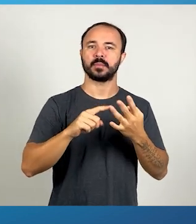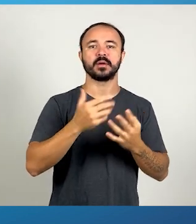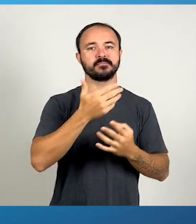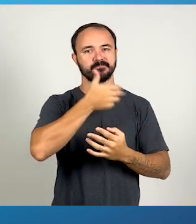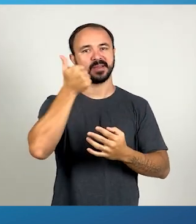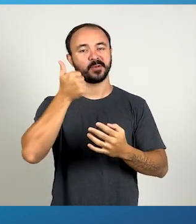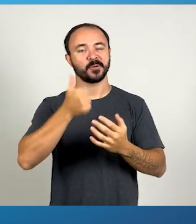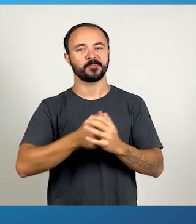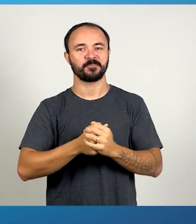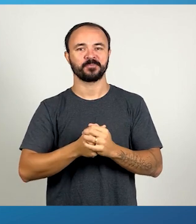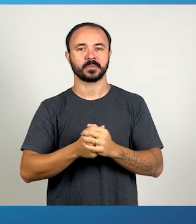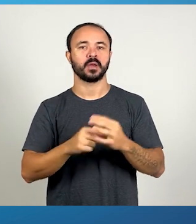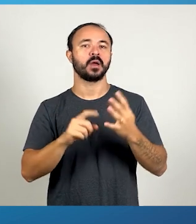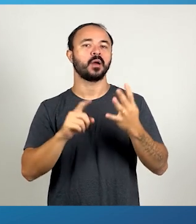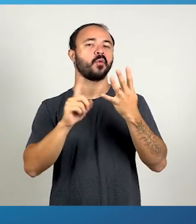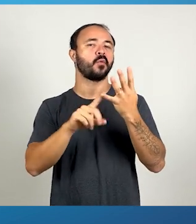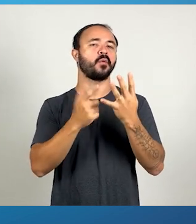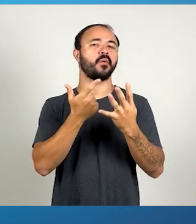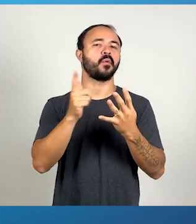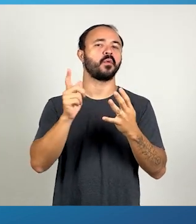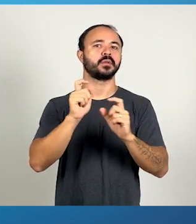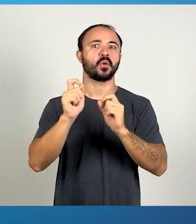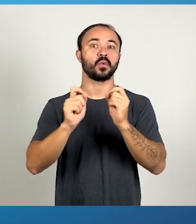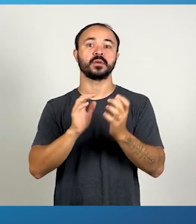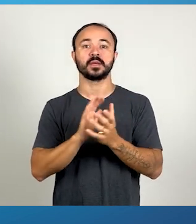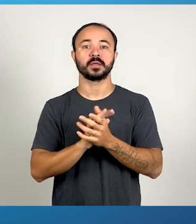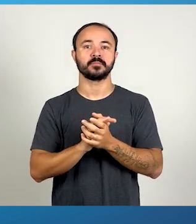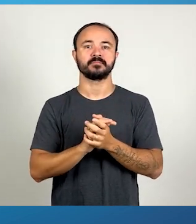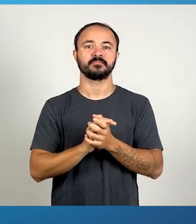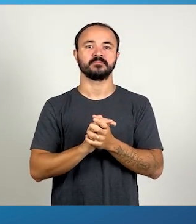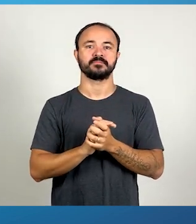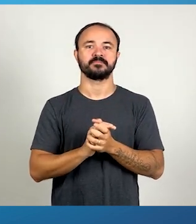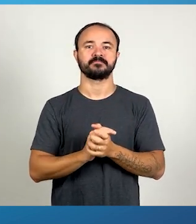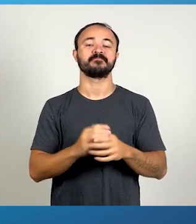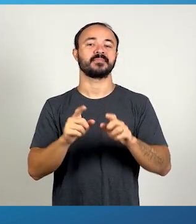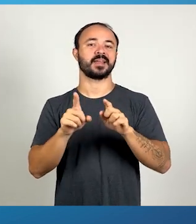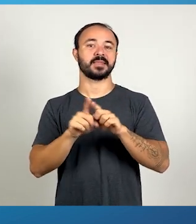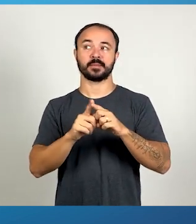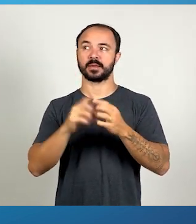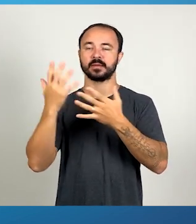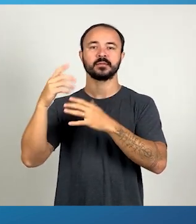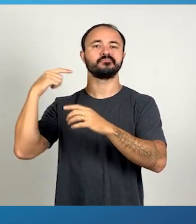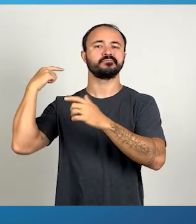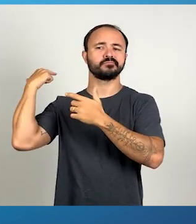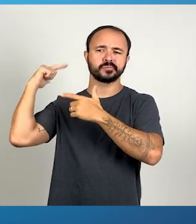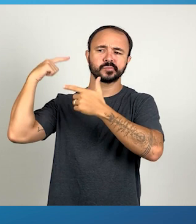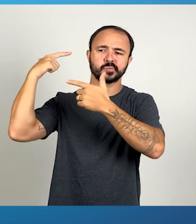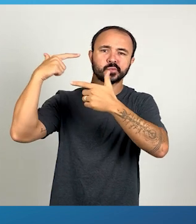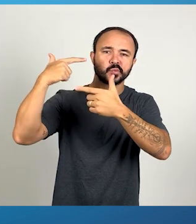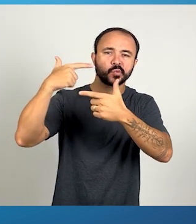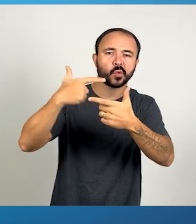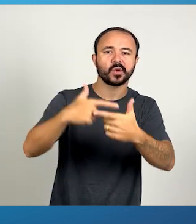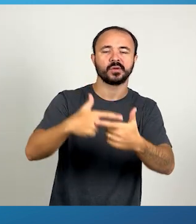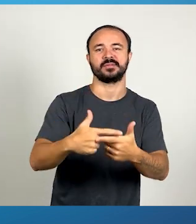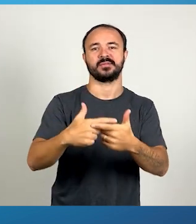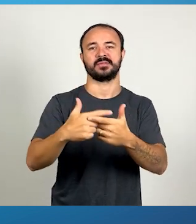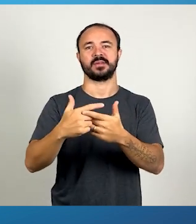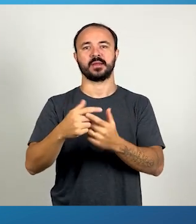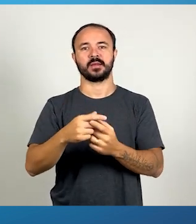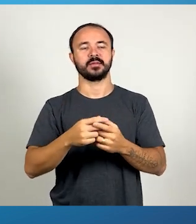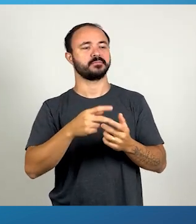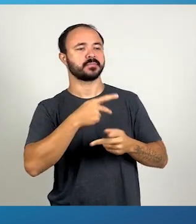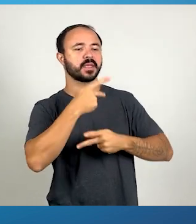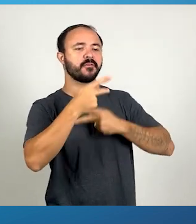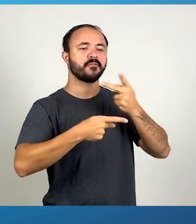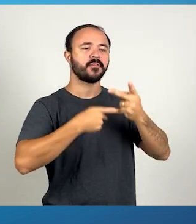Outra janelinha do passado é a questão oral. São as tradições e histórias